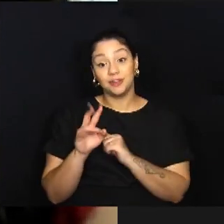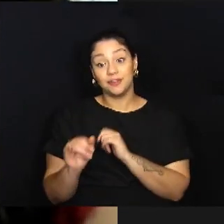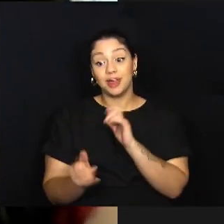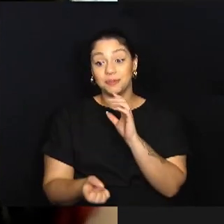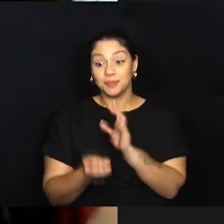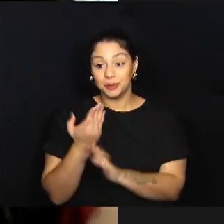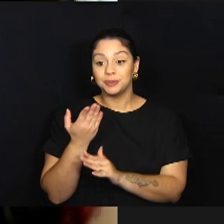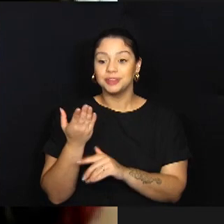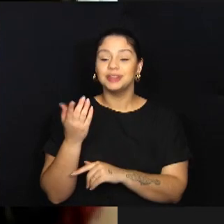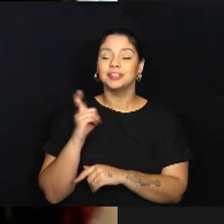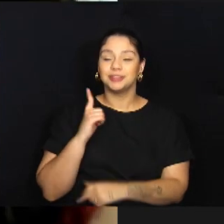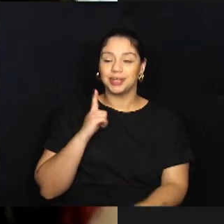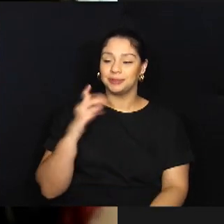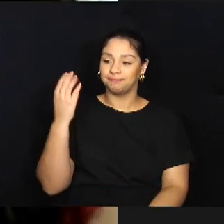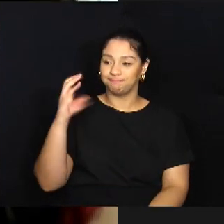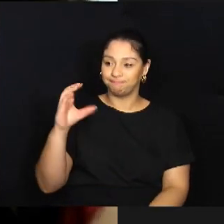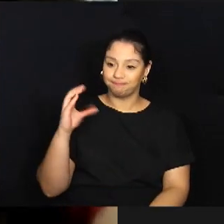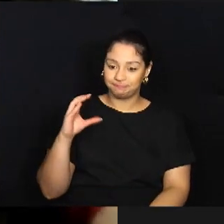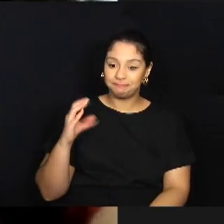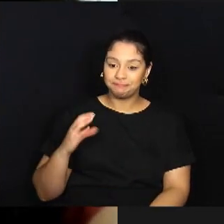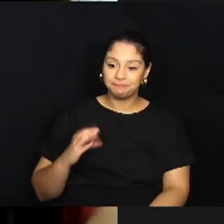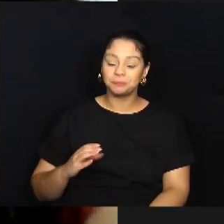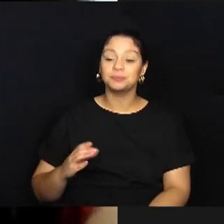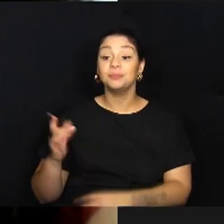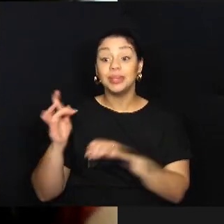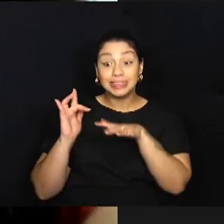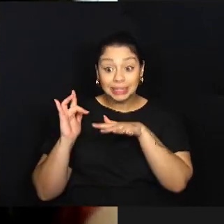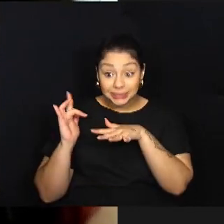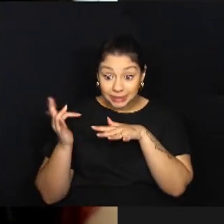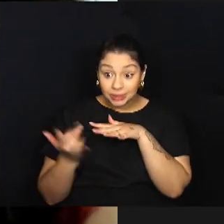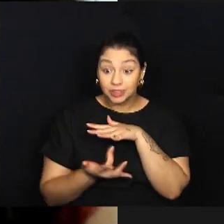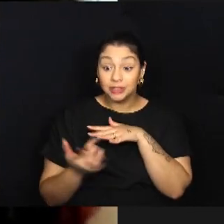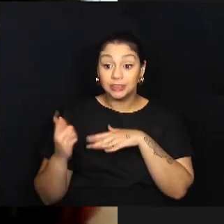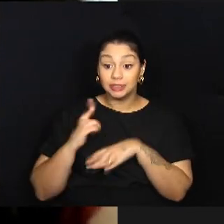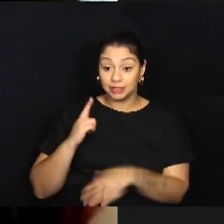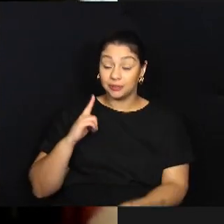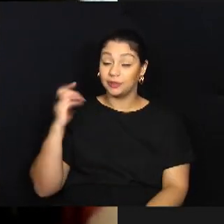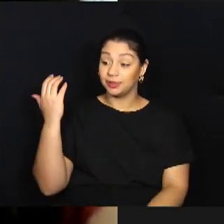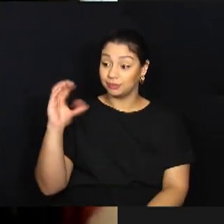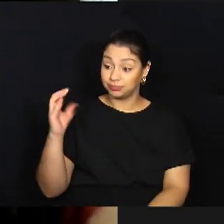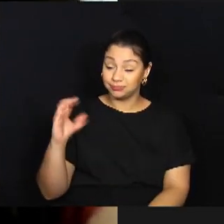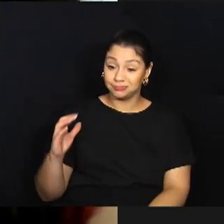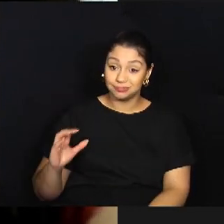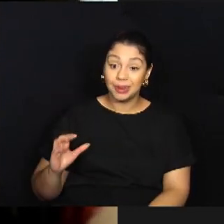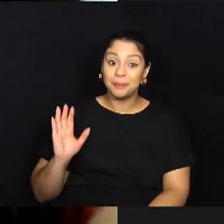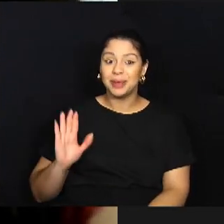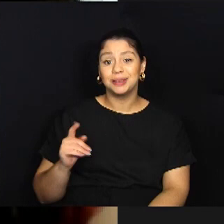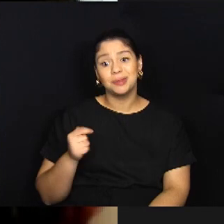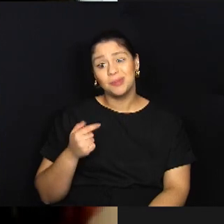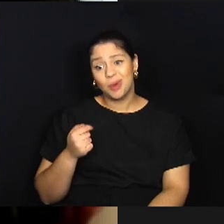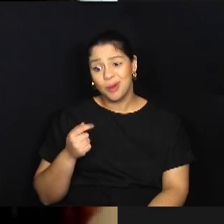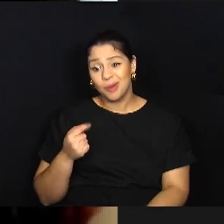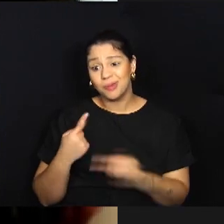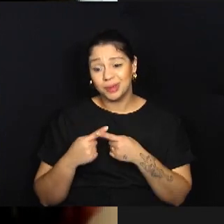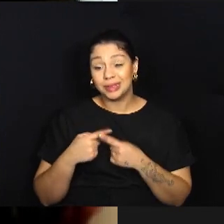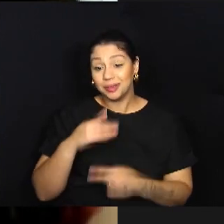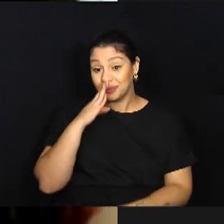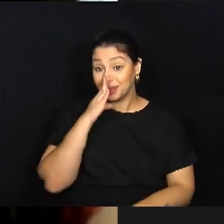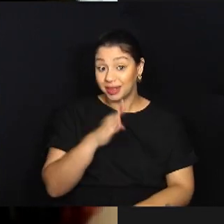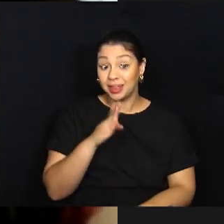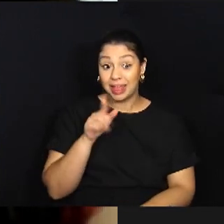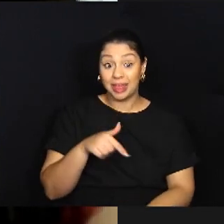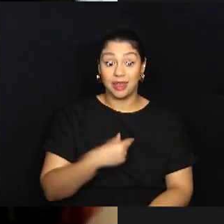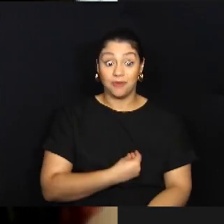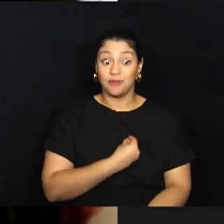colocar lá. A gente publicou nas redes sociais enquanto a gente estava na expedição, mas era muito pouco, porque a gente falava assim, a prioridade nossa nesse momento nem